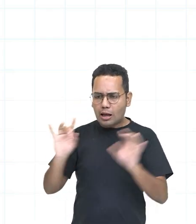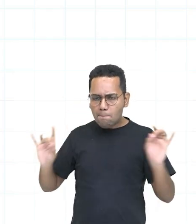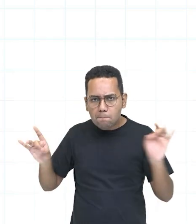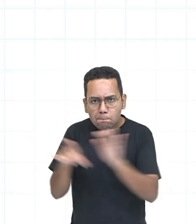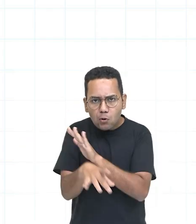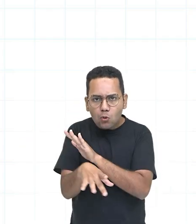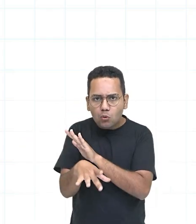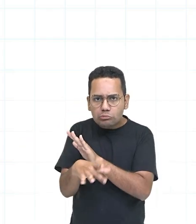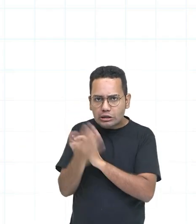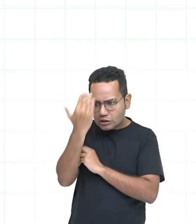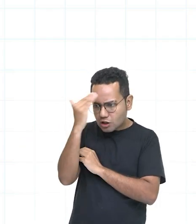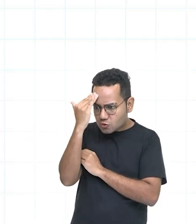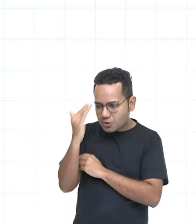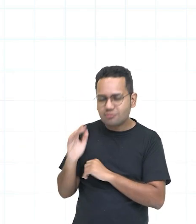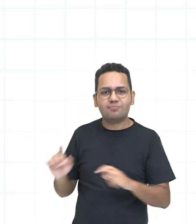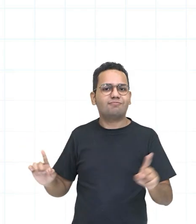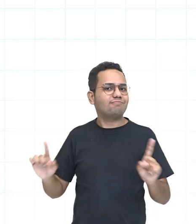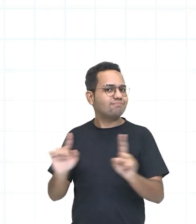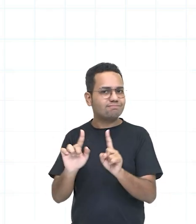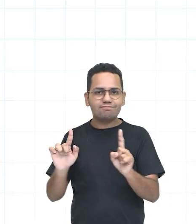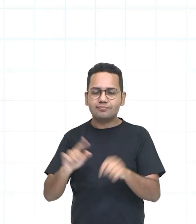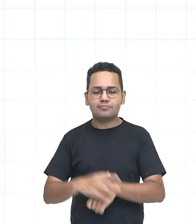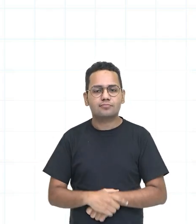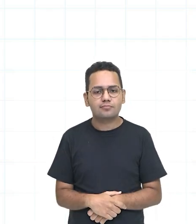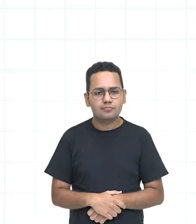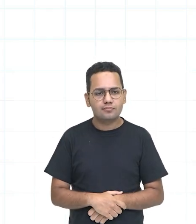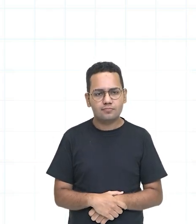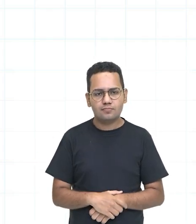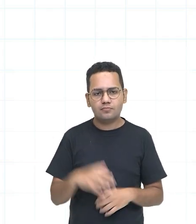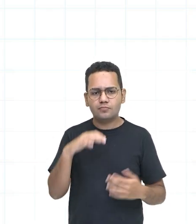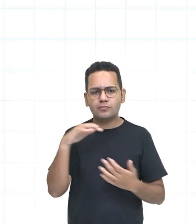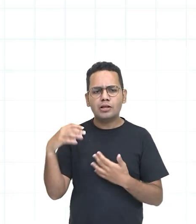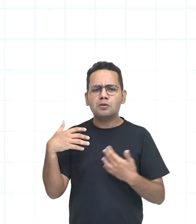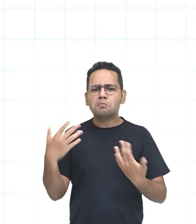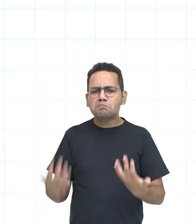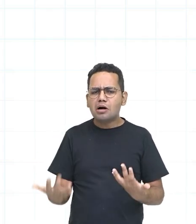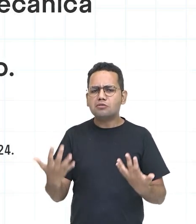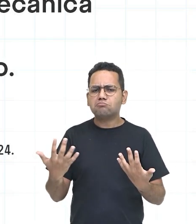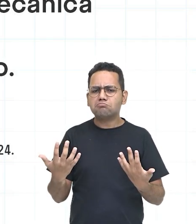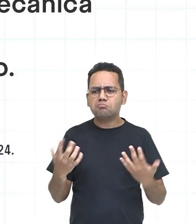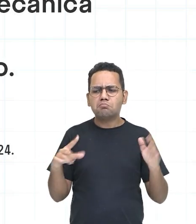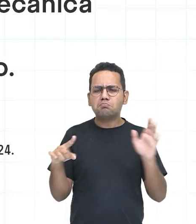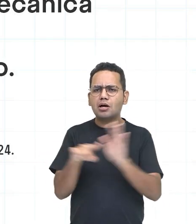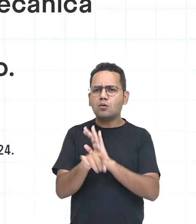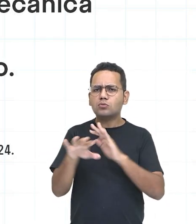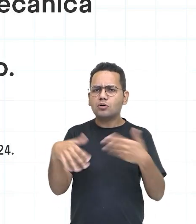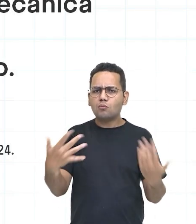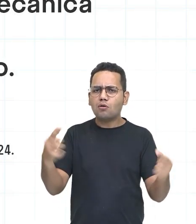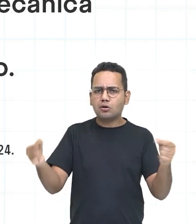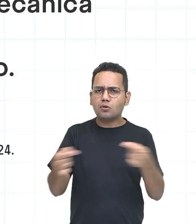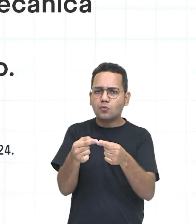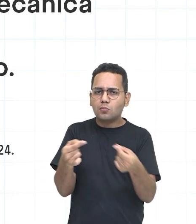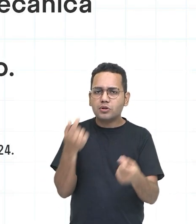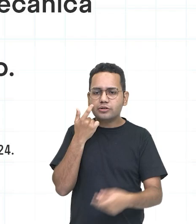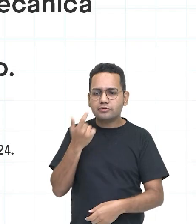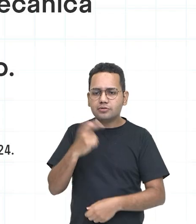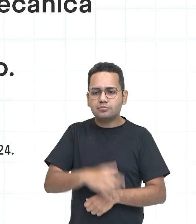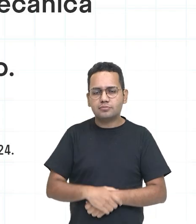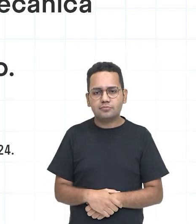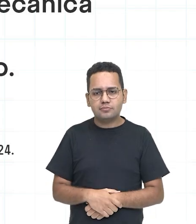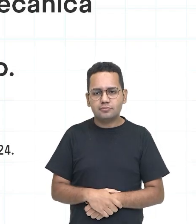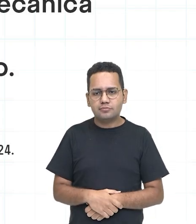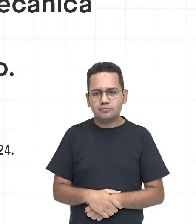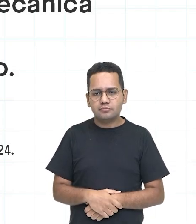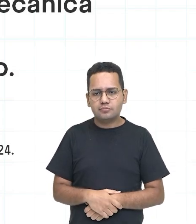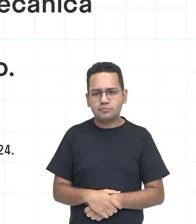completamente entendidas. Vamos ver o texto. Que tipo de pergunta acompanha esse tipo de texto? Vamos ver. Olha só,